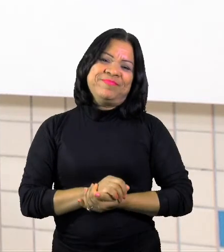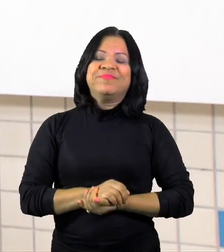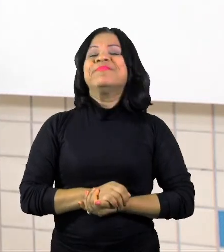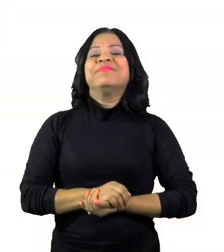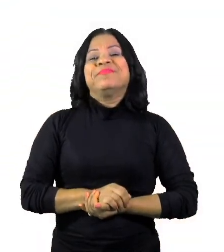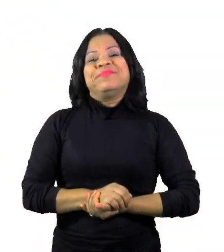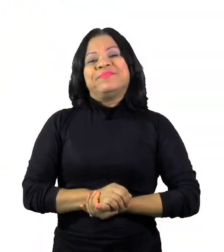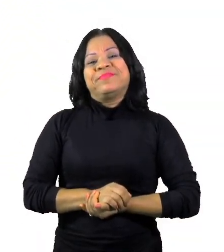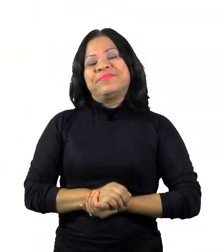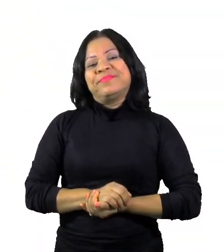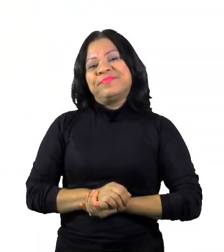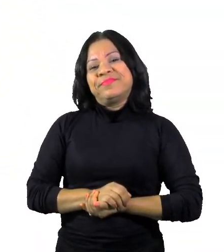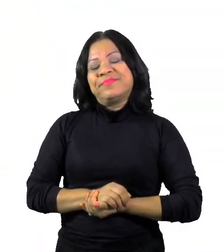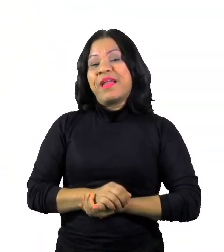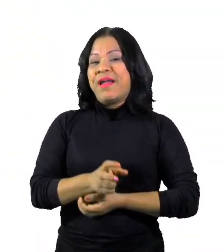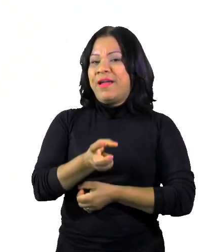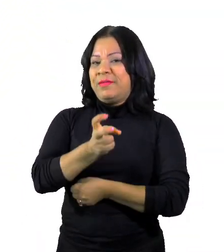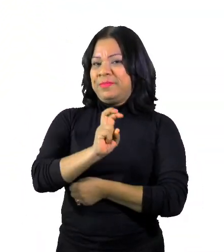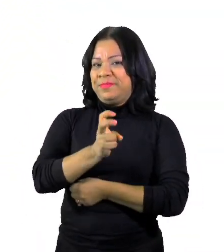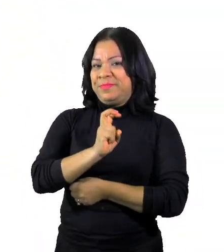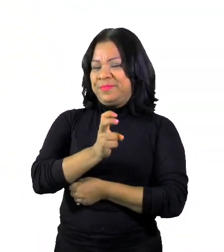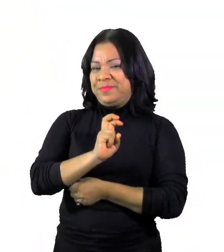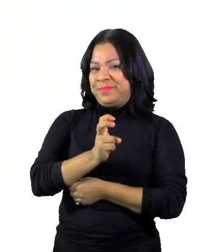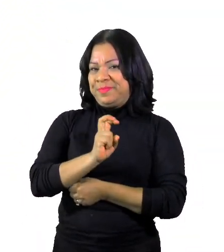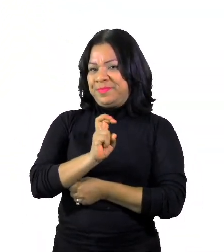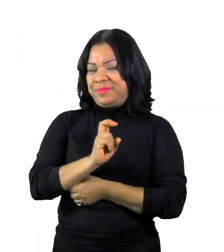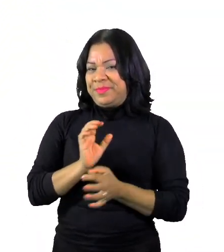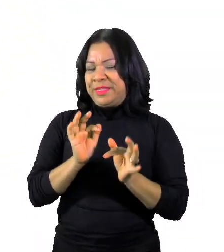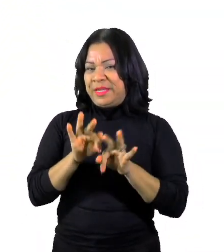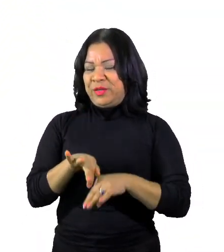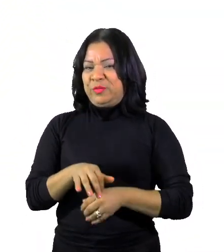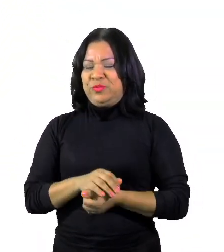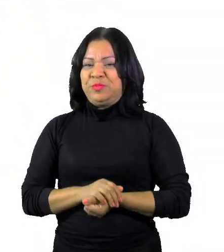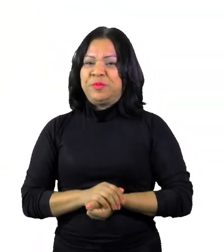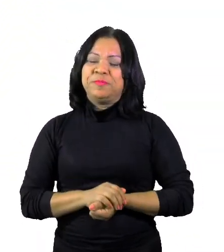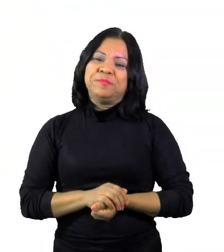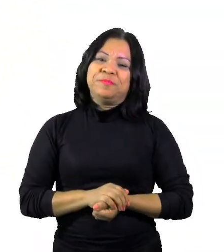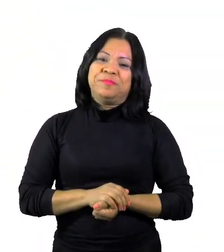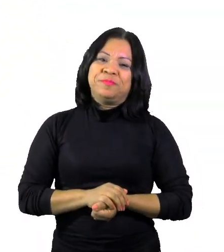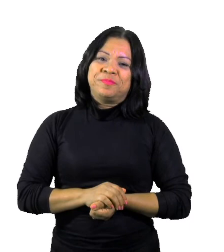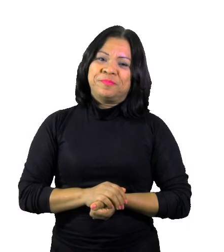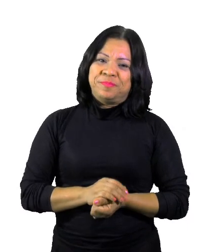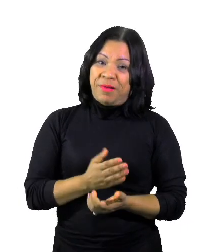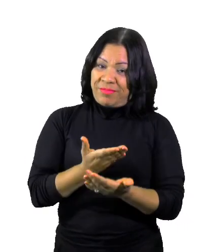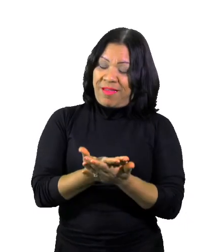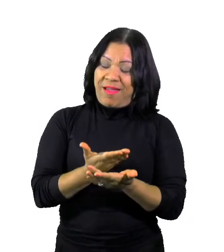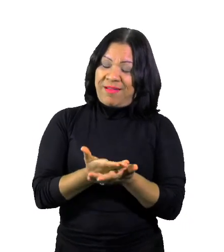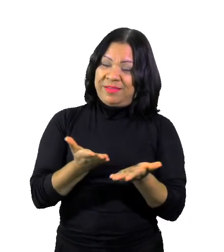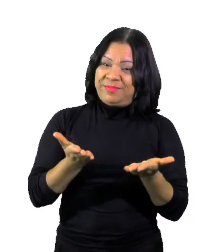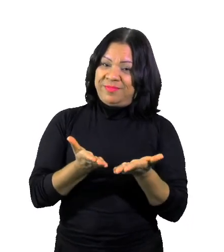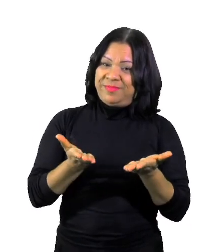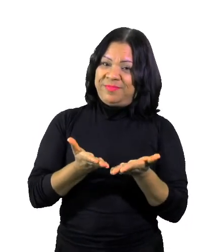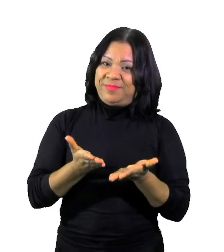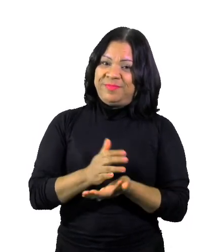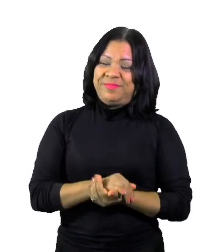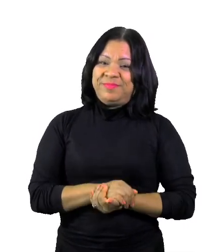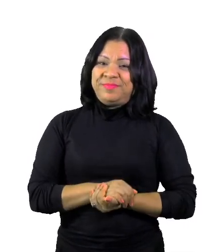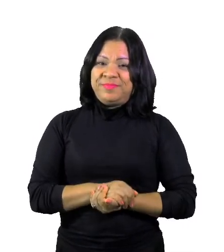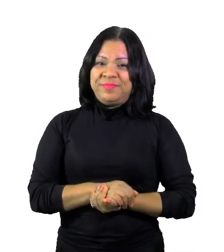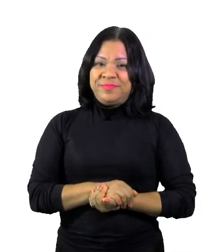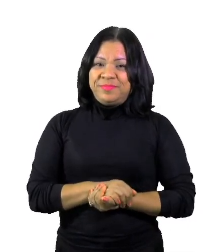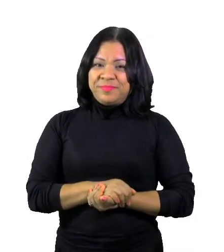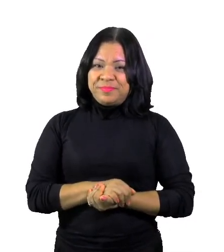nossa quinta questão e última dessa nossa aula de hoje. Lá ela